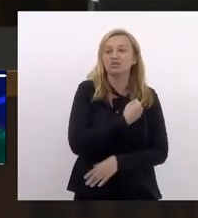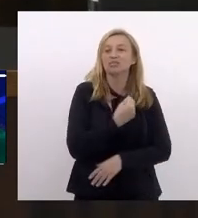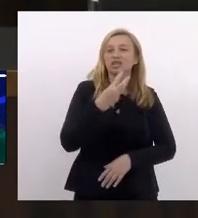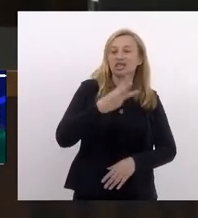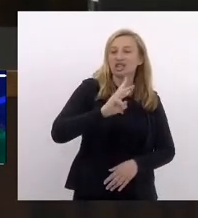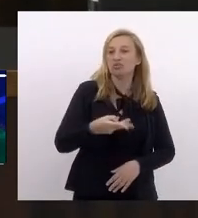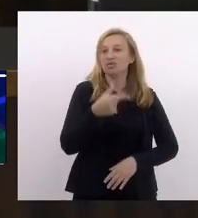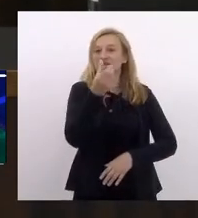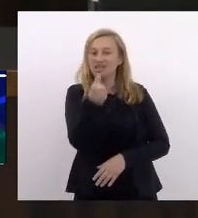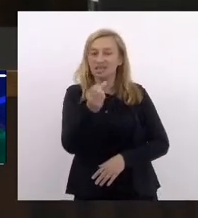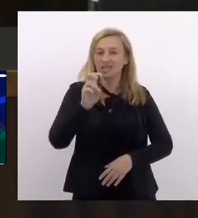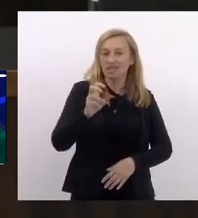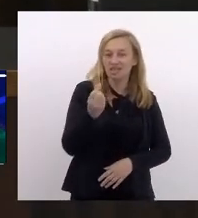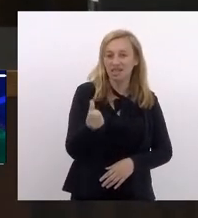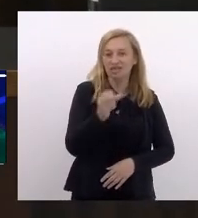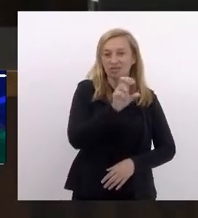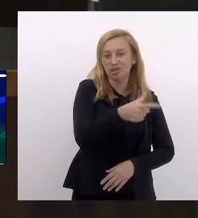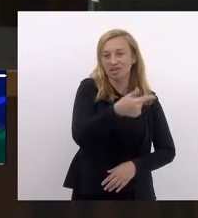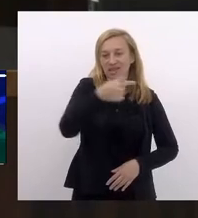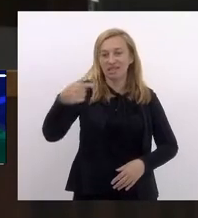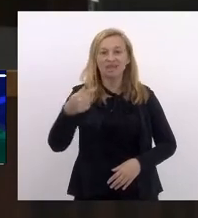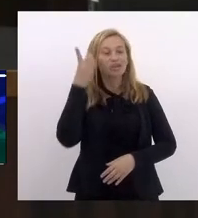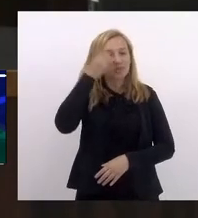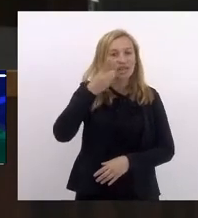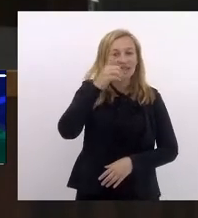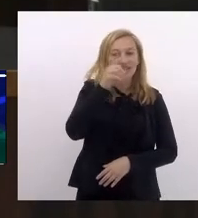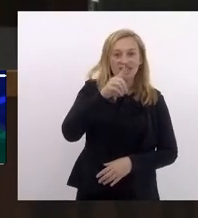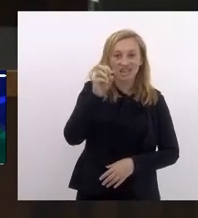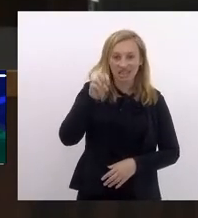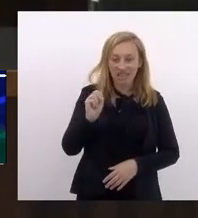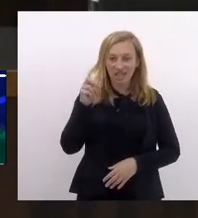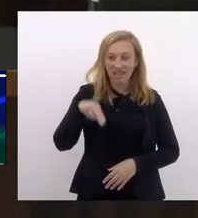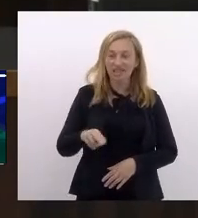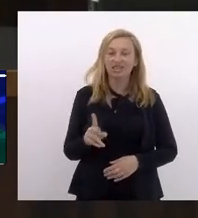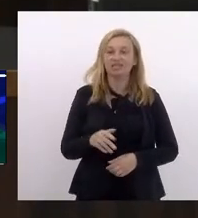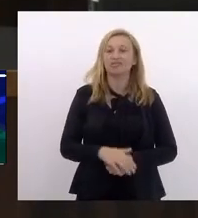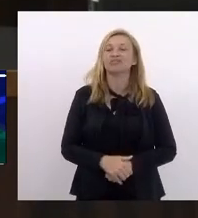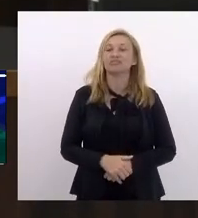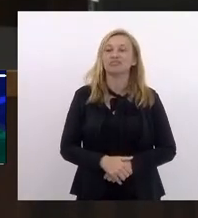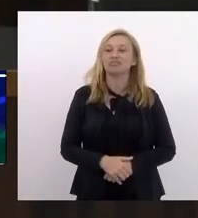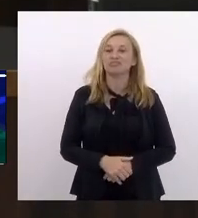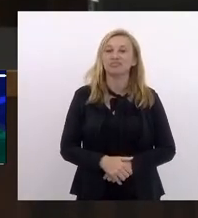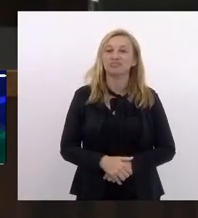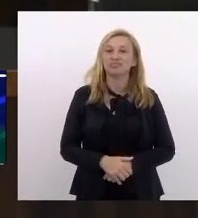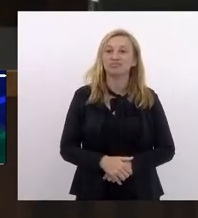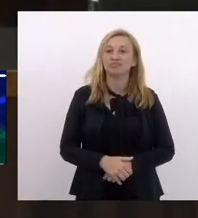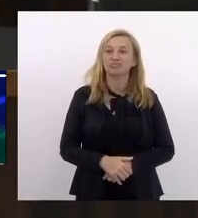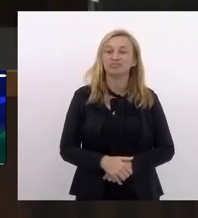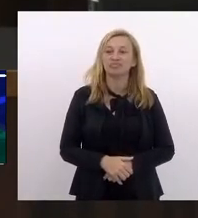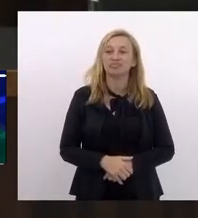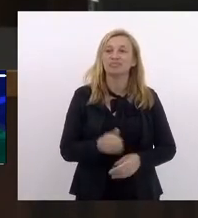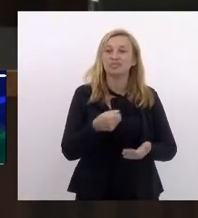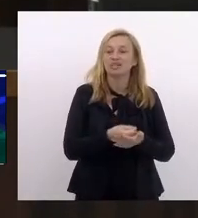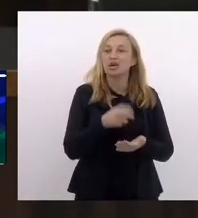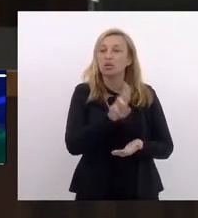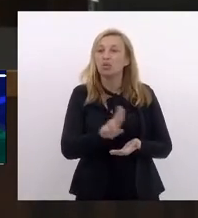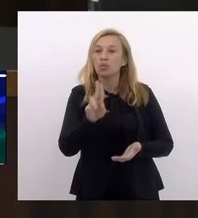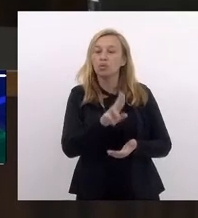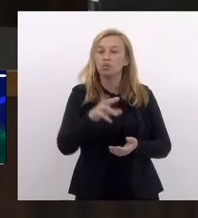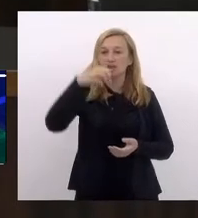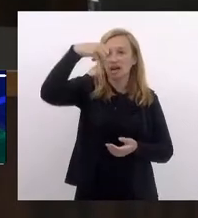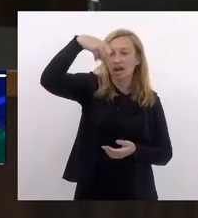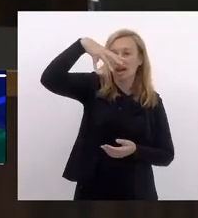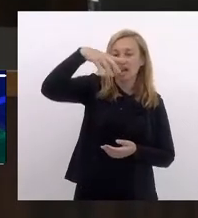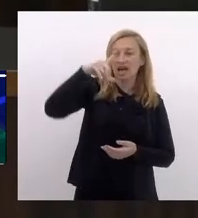3.066, 2017, de autoria do deputado Zeidan, que dispõe sobre a obrigatoriedade do uso da lâmpada de LED